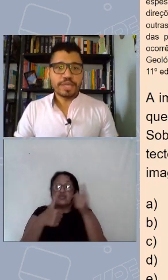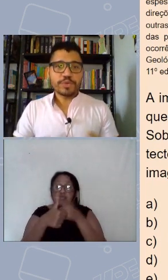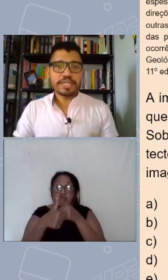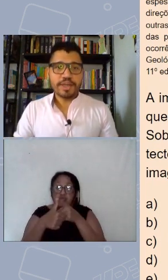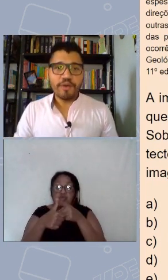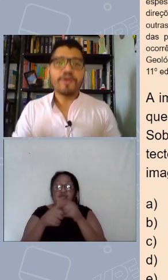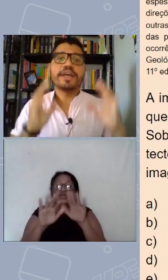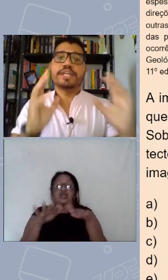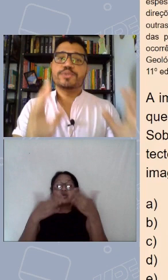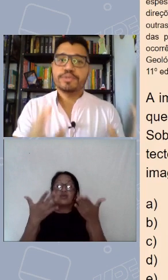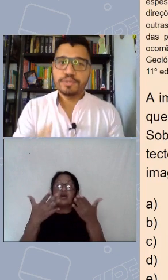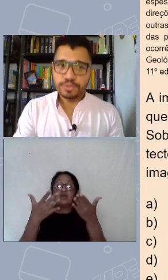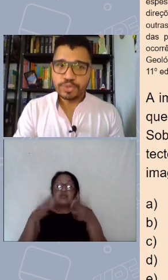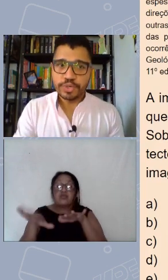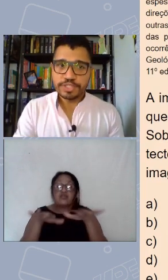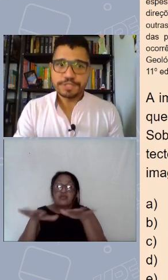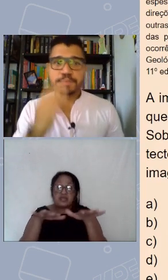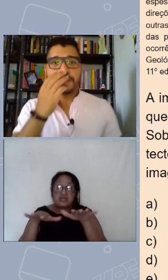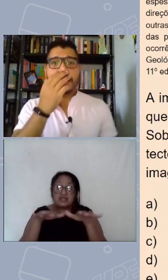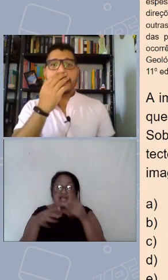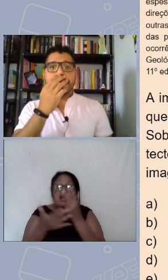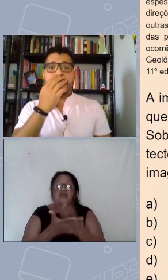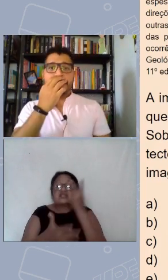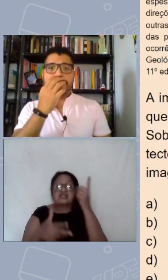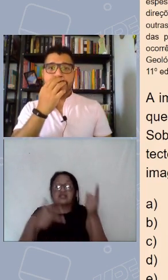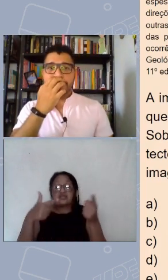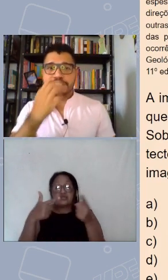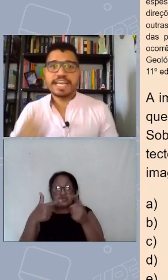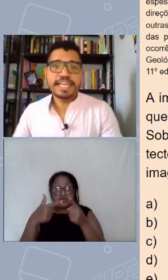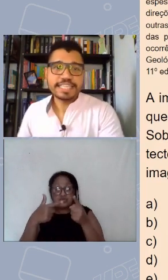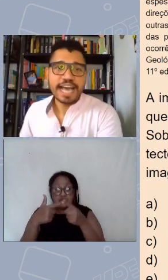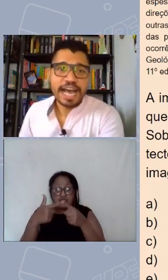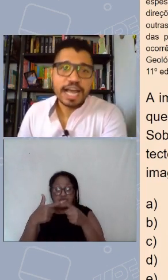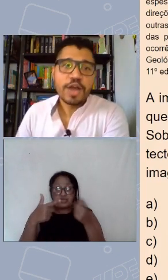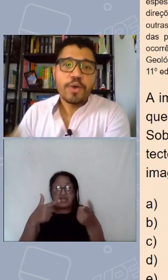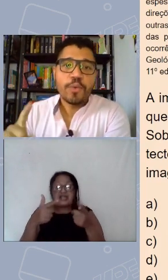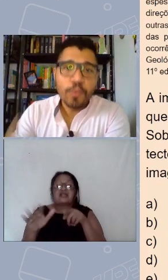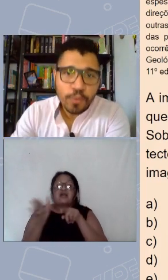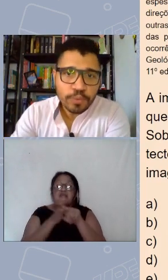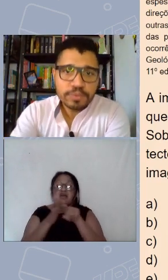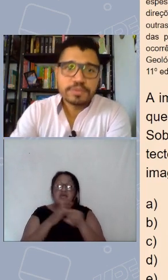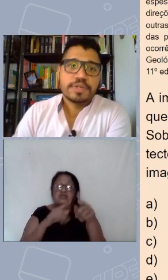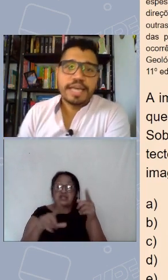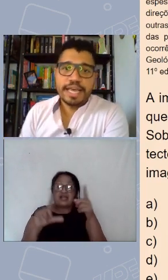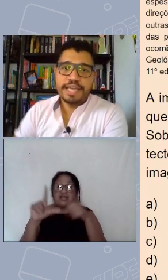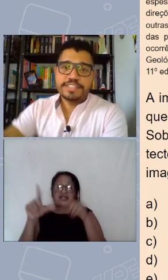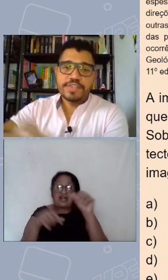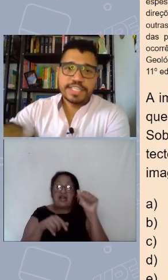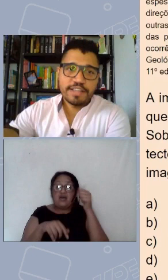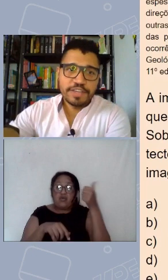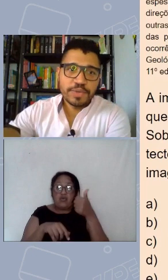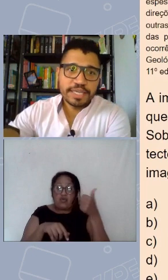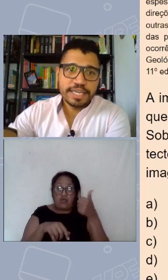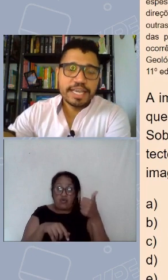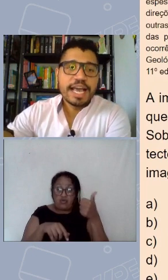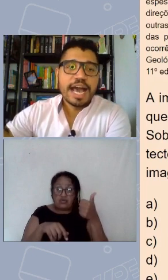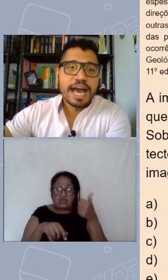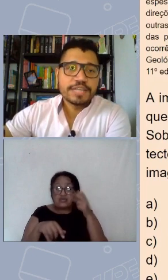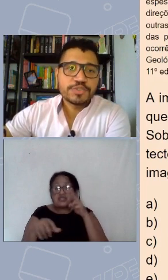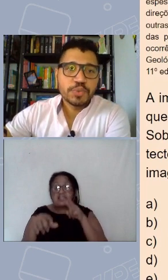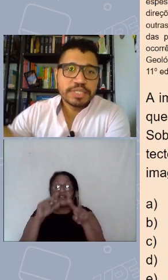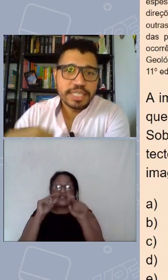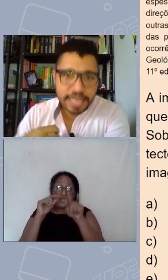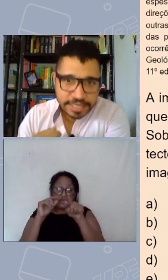o movimento que está ocorrendo no dois e aí as questões é a letra A um é esse que você está vendo aqui